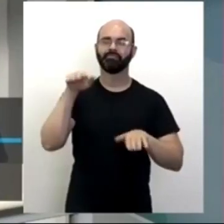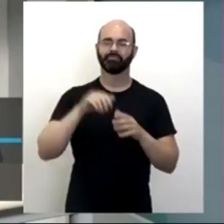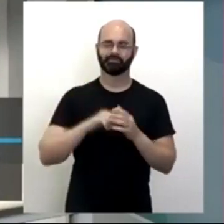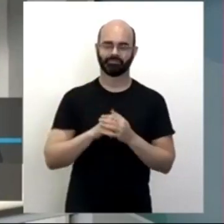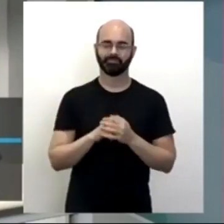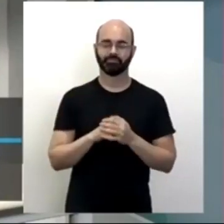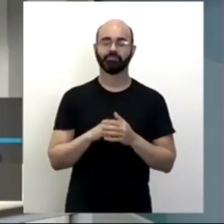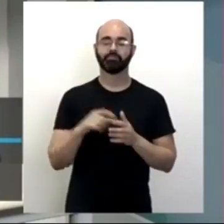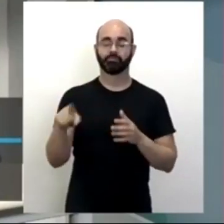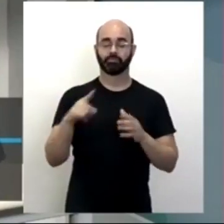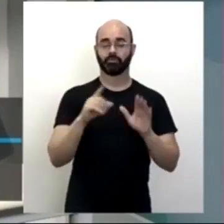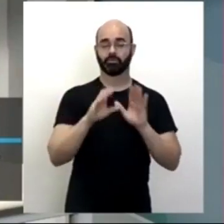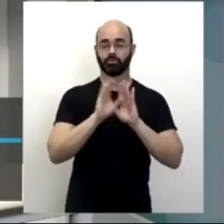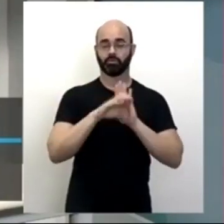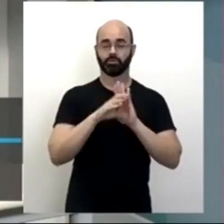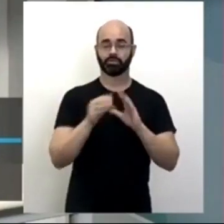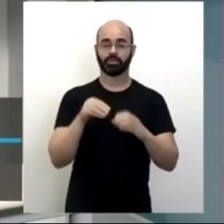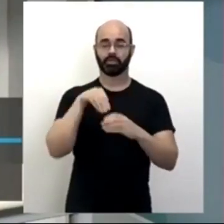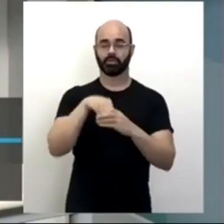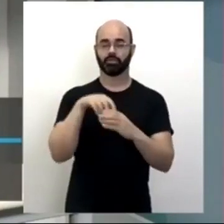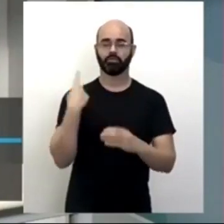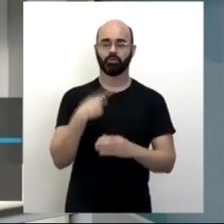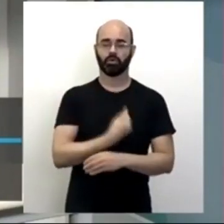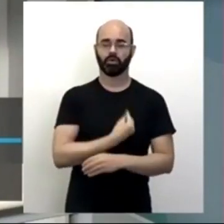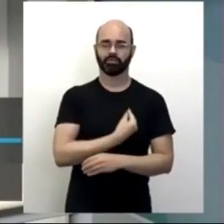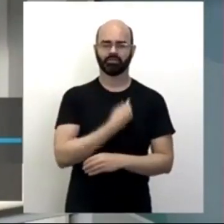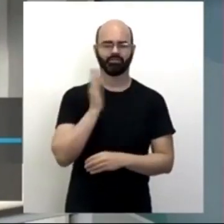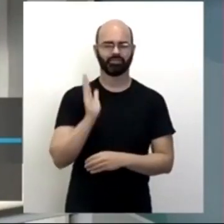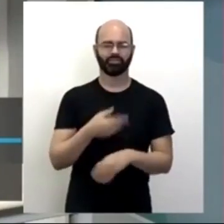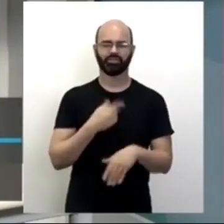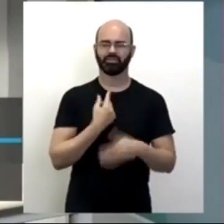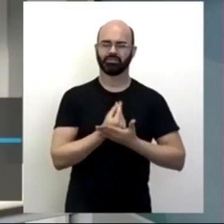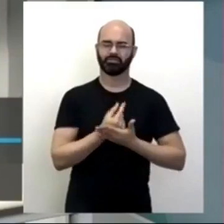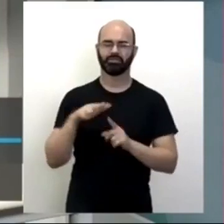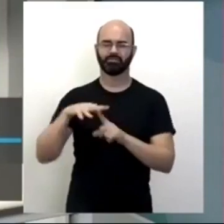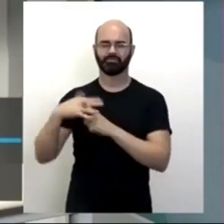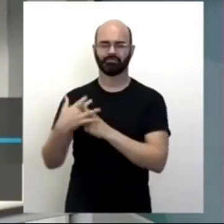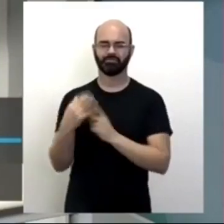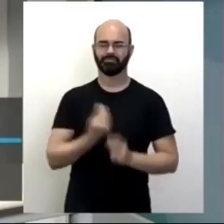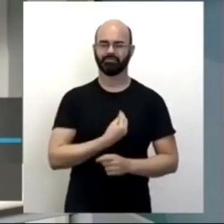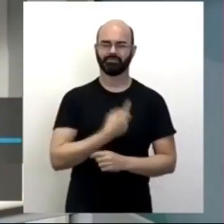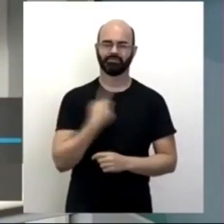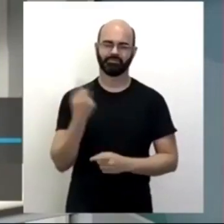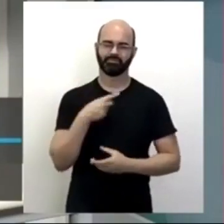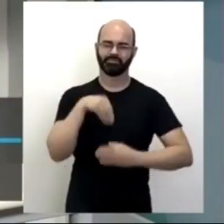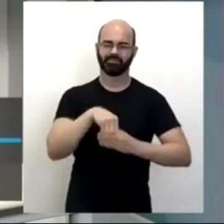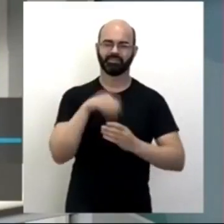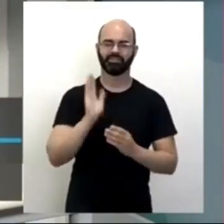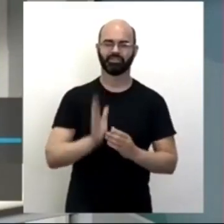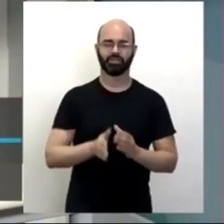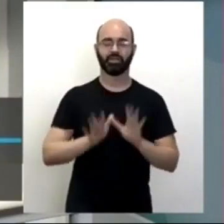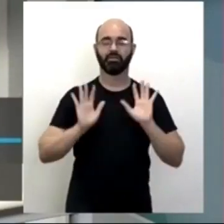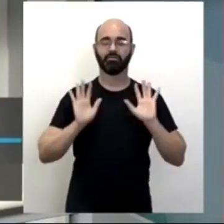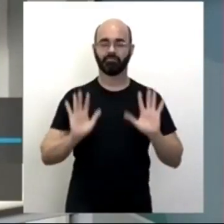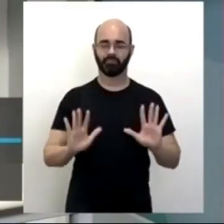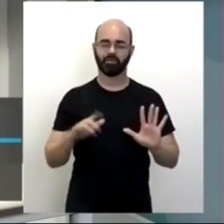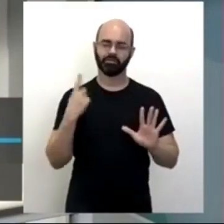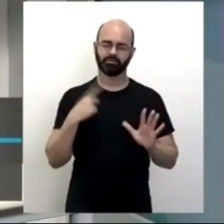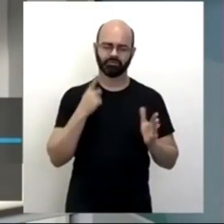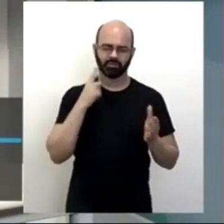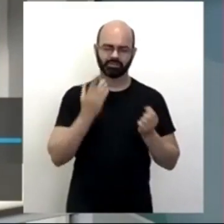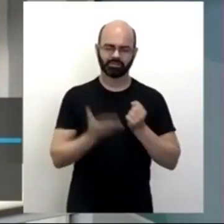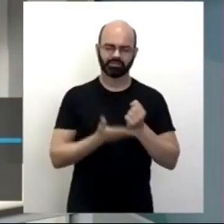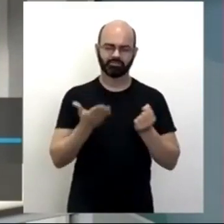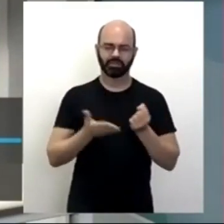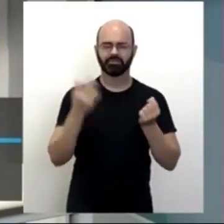eles fazem parte, né, do nosso cotidiano, capitalismo, socialismo. Entretanto, nós temos uma base do senso comum,